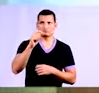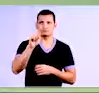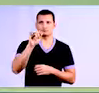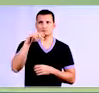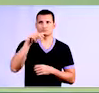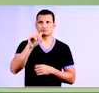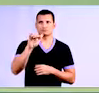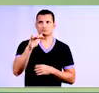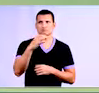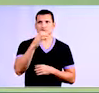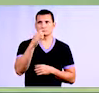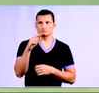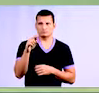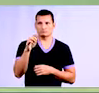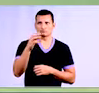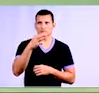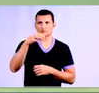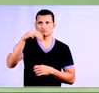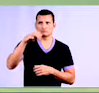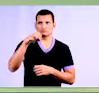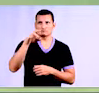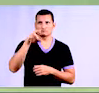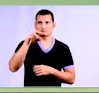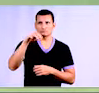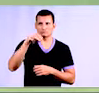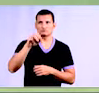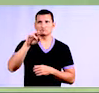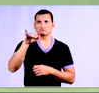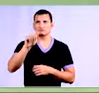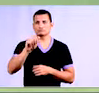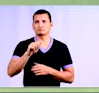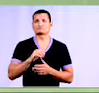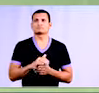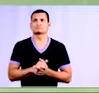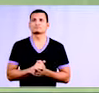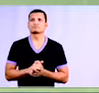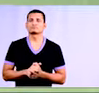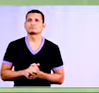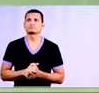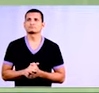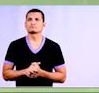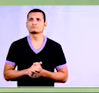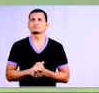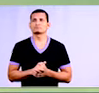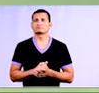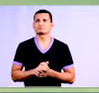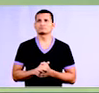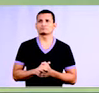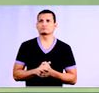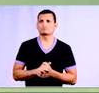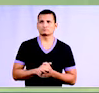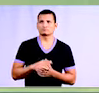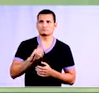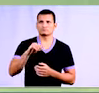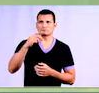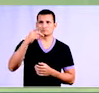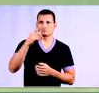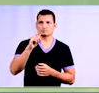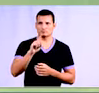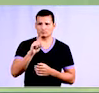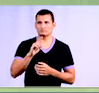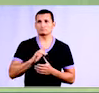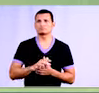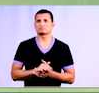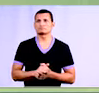memória. É o que o professor estava falando. Paginação de memória são aquelas páginas que ele acabou de